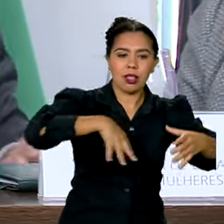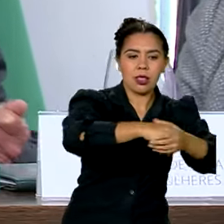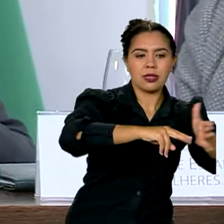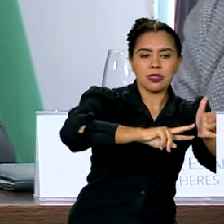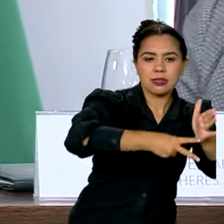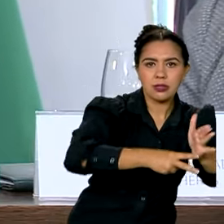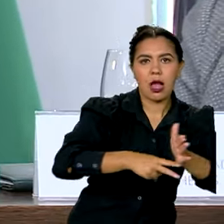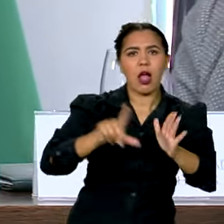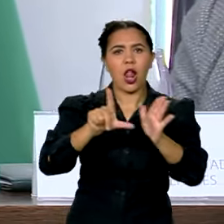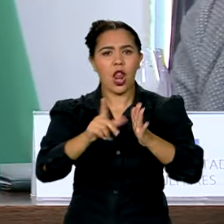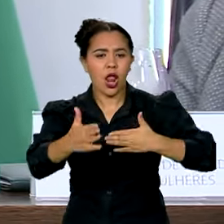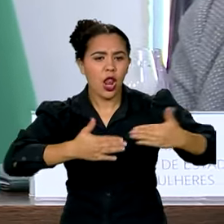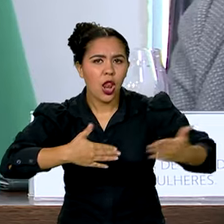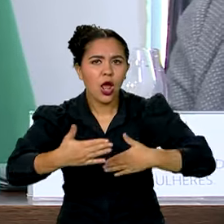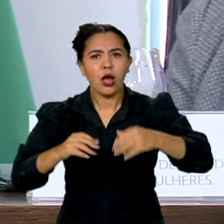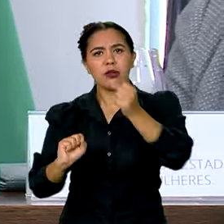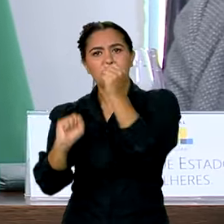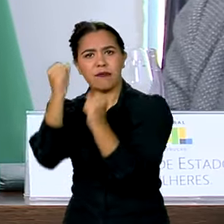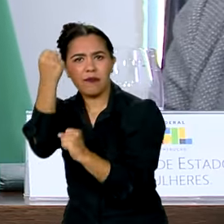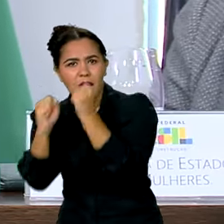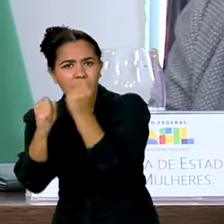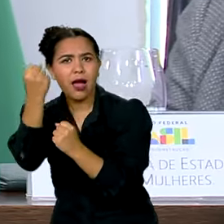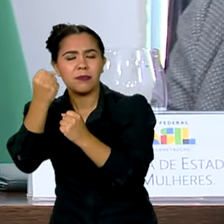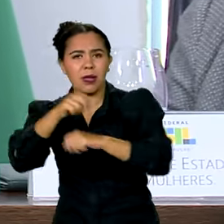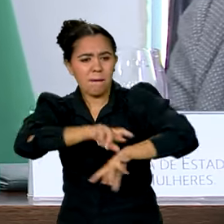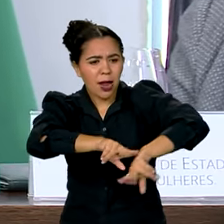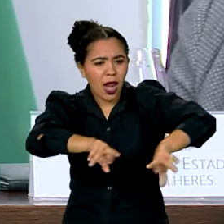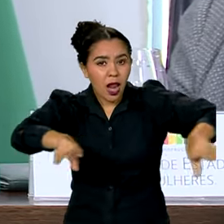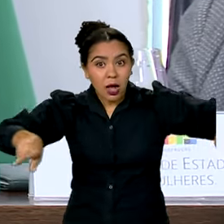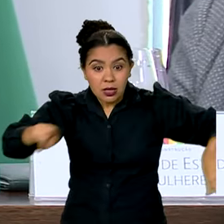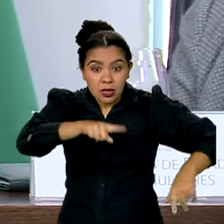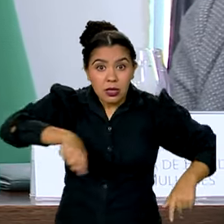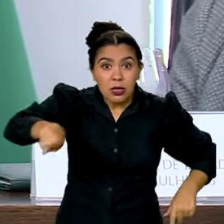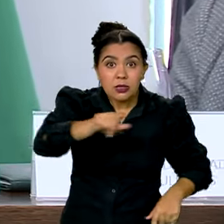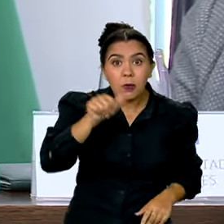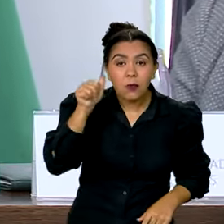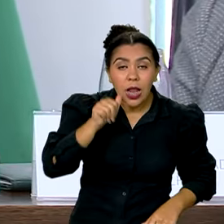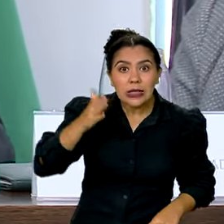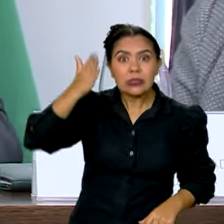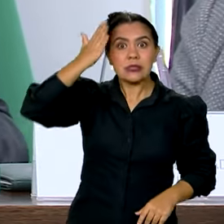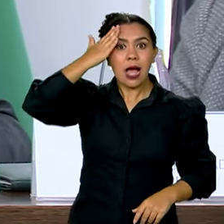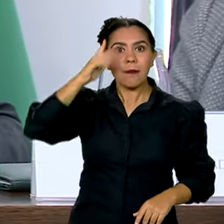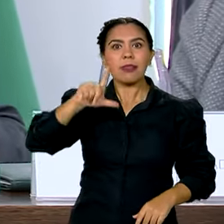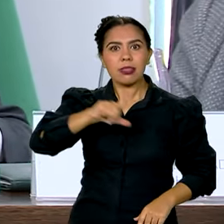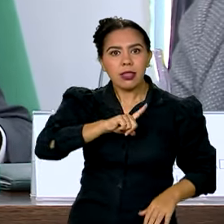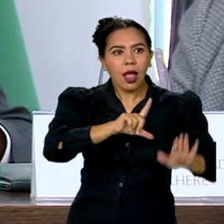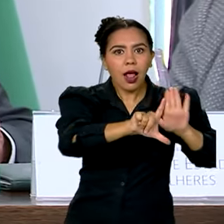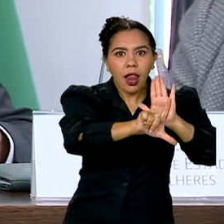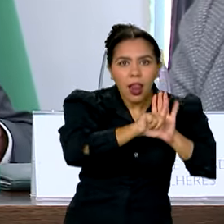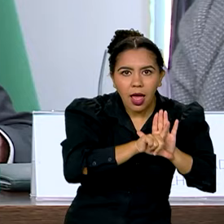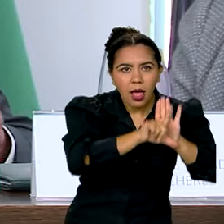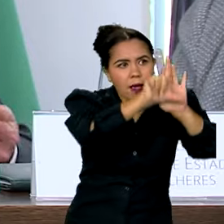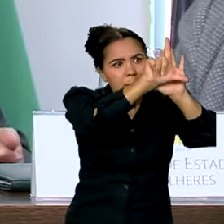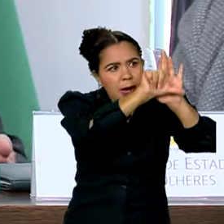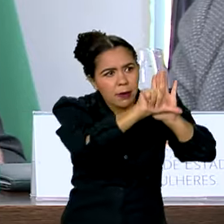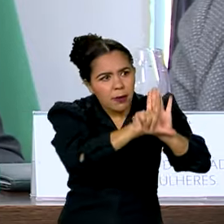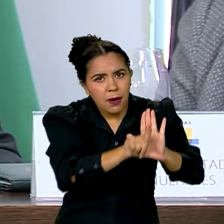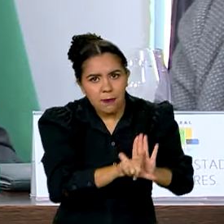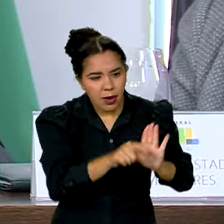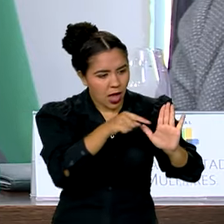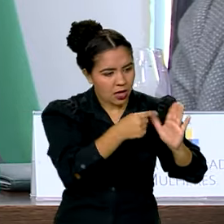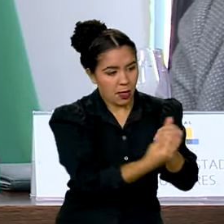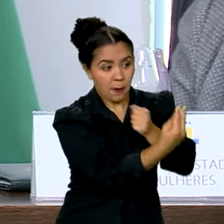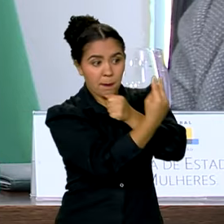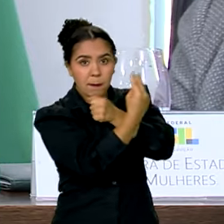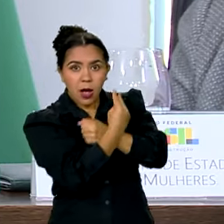no comércio, que estão dentro da fábrica. Porque se elas souberem que existe a lei, e se elas souberem que a lei dá uma certa garantia